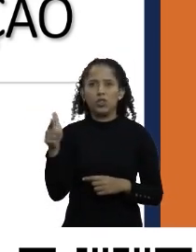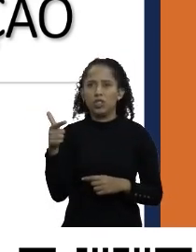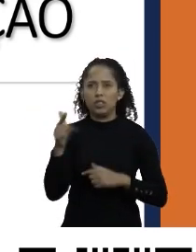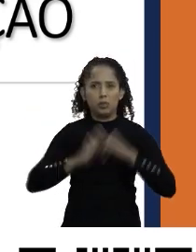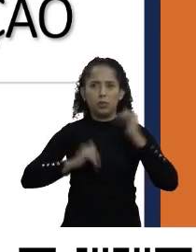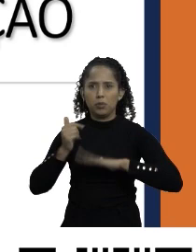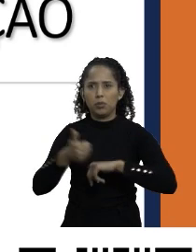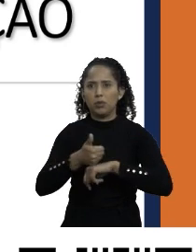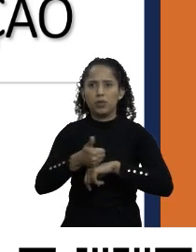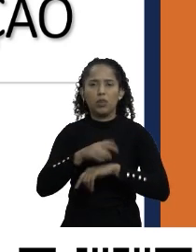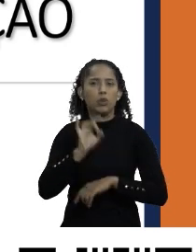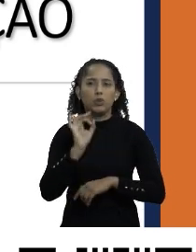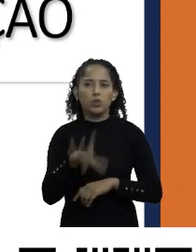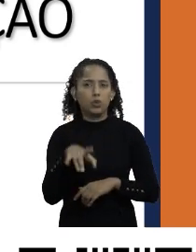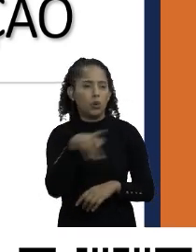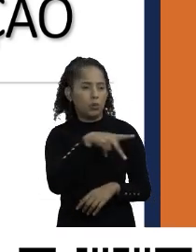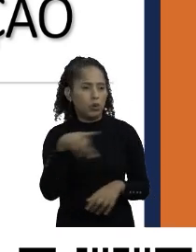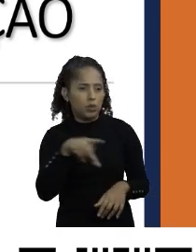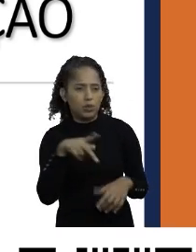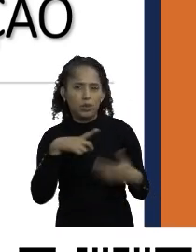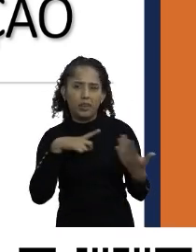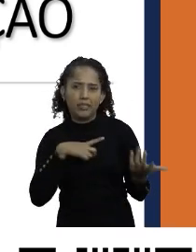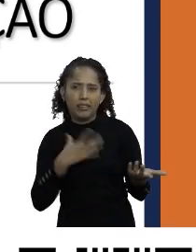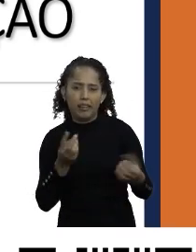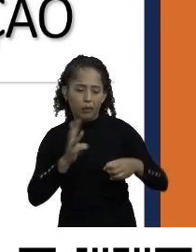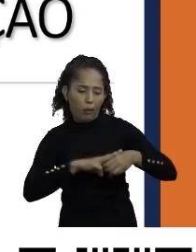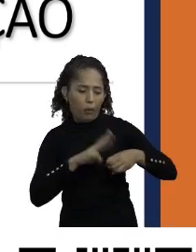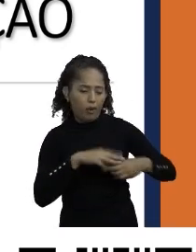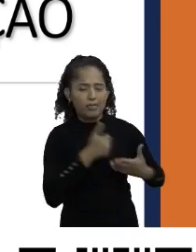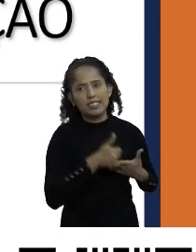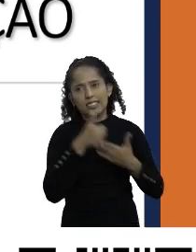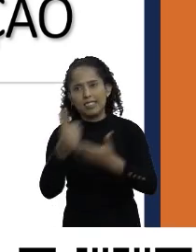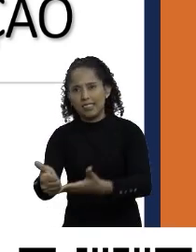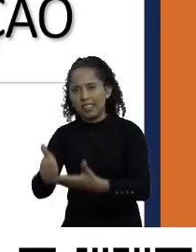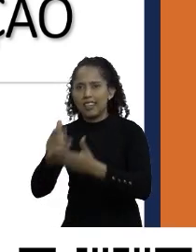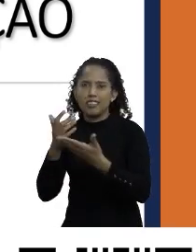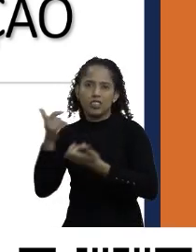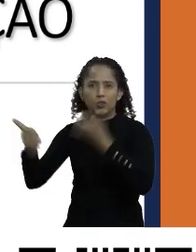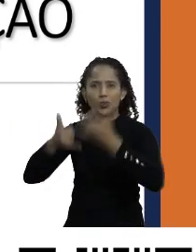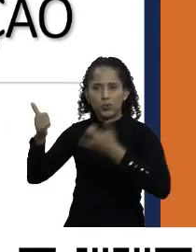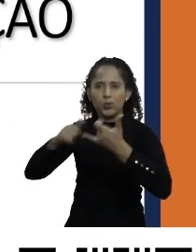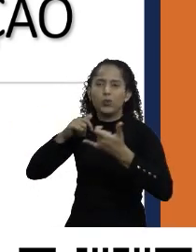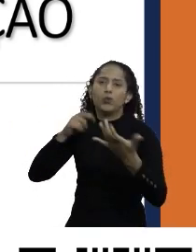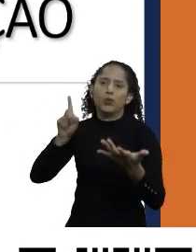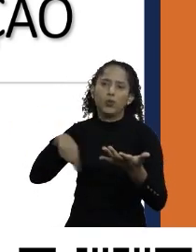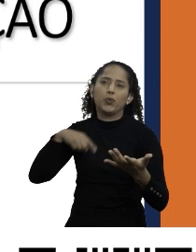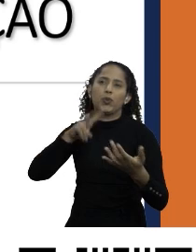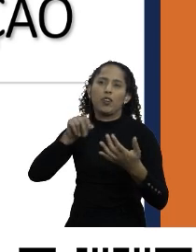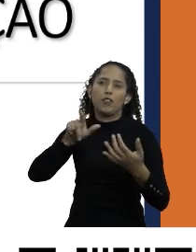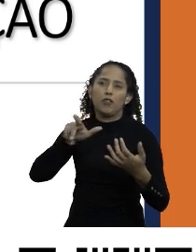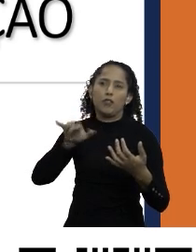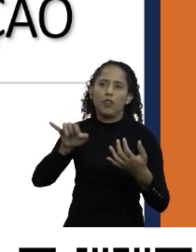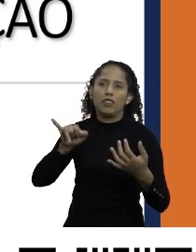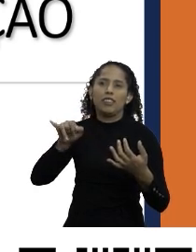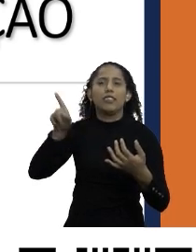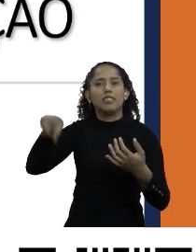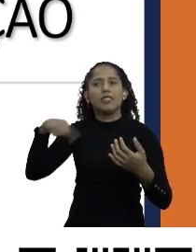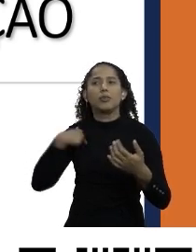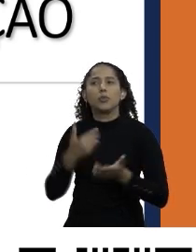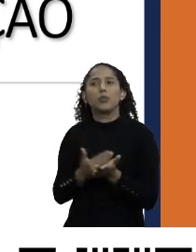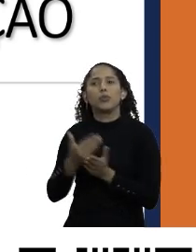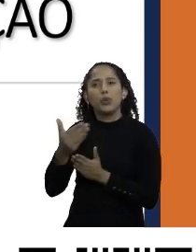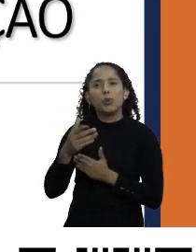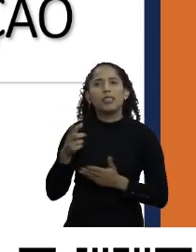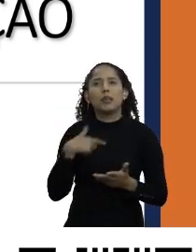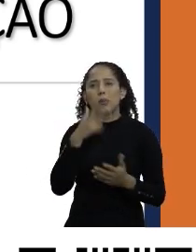professor fanático que enchia a Kombi de garotos e levava a gente para jogar vôlei. Então esse foi o meu começo, né? Um começo de